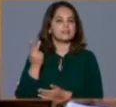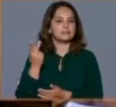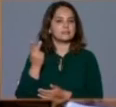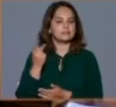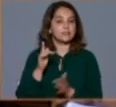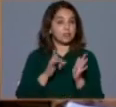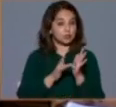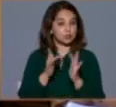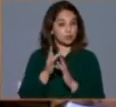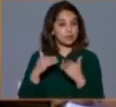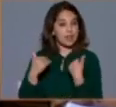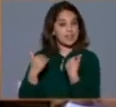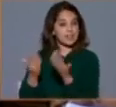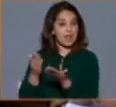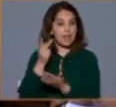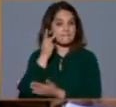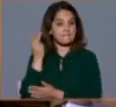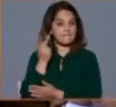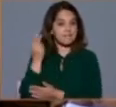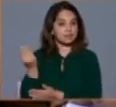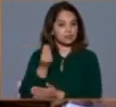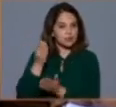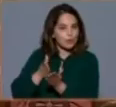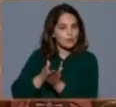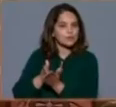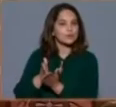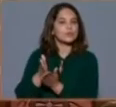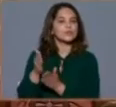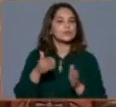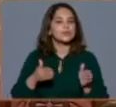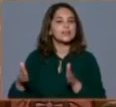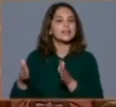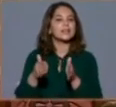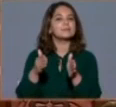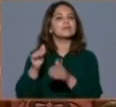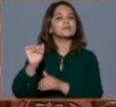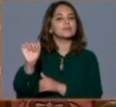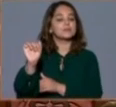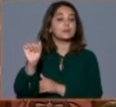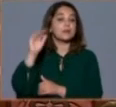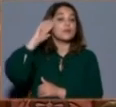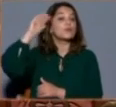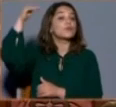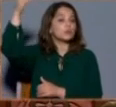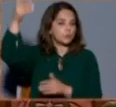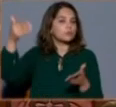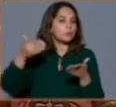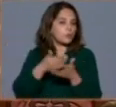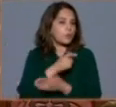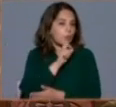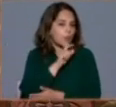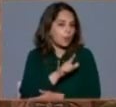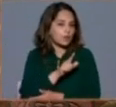Jesus devolve a vida àquela jovem para que continue o seu caminho, que há de passar pela morte. Não